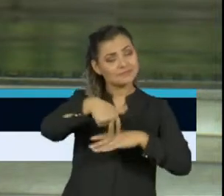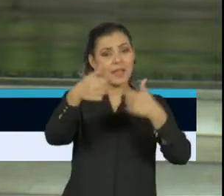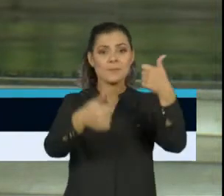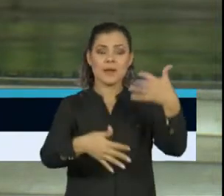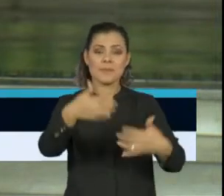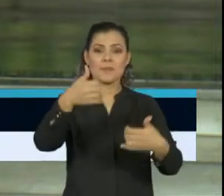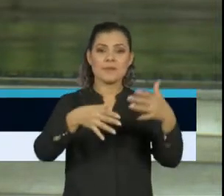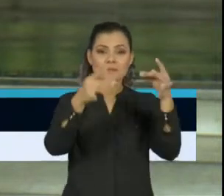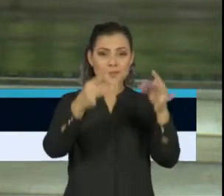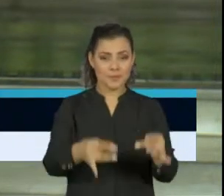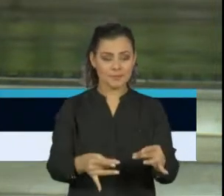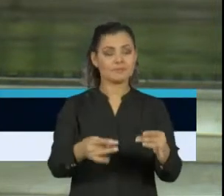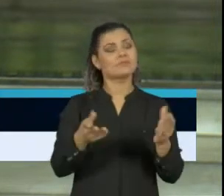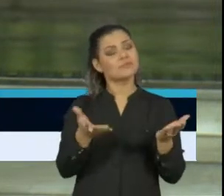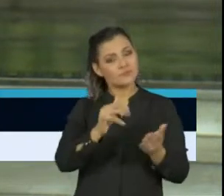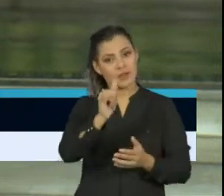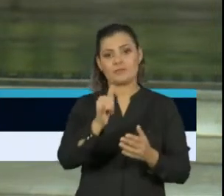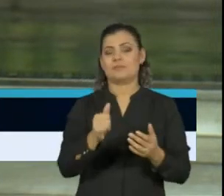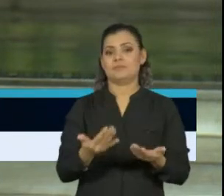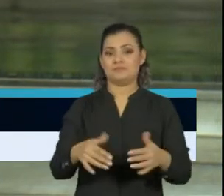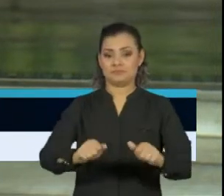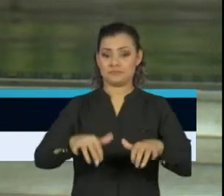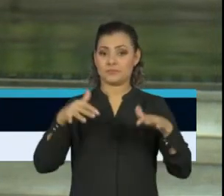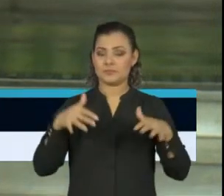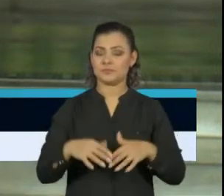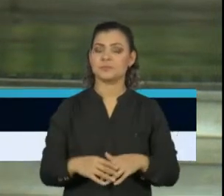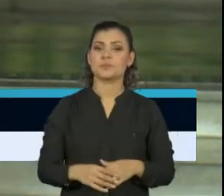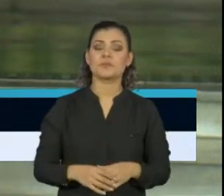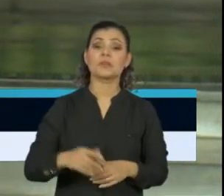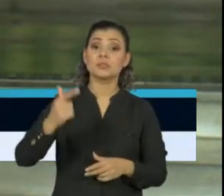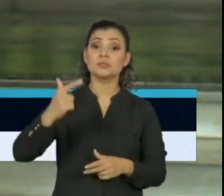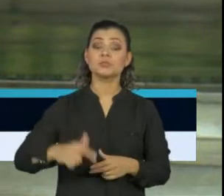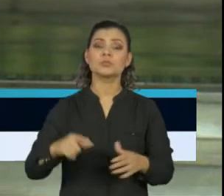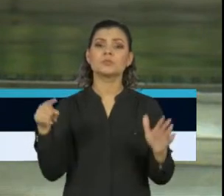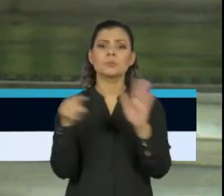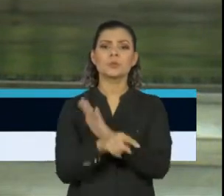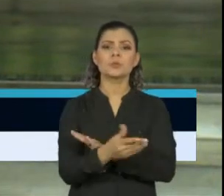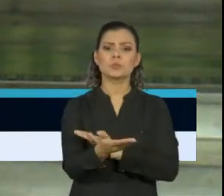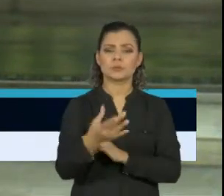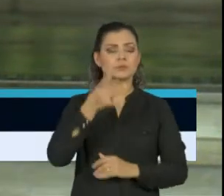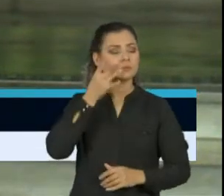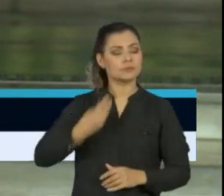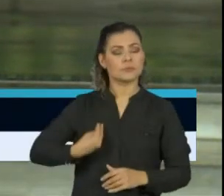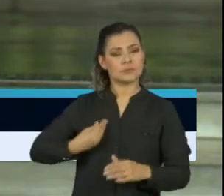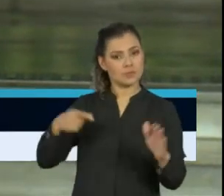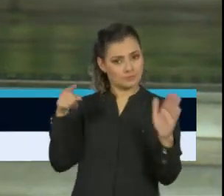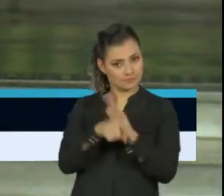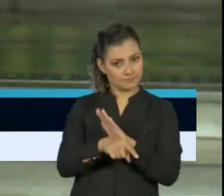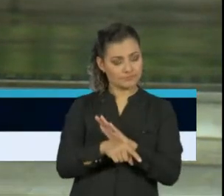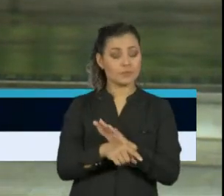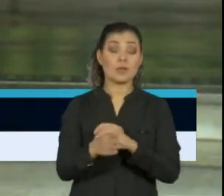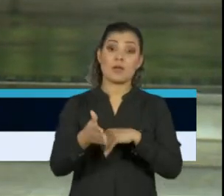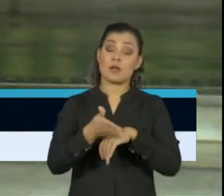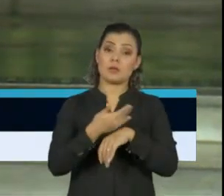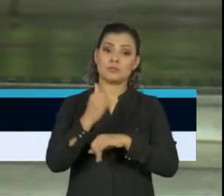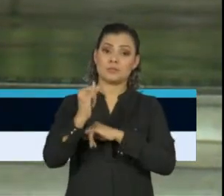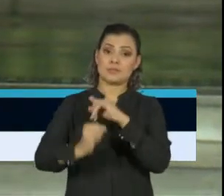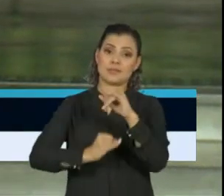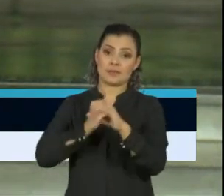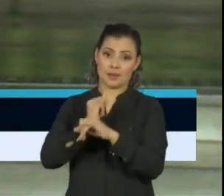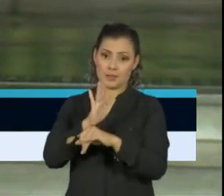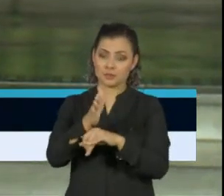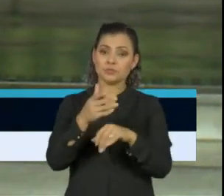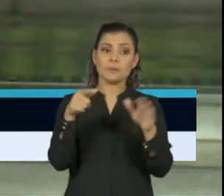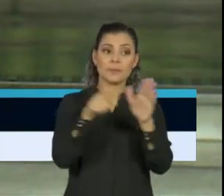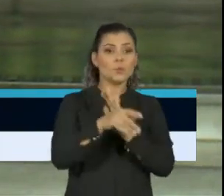aqui, nesta mesma coletiva de imprensa. Vamos a mais uma pergunta presencial, antes de irmos a perguntas